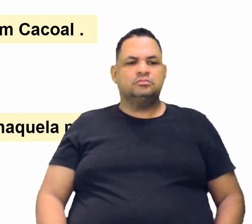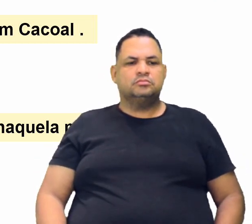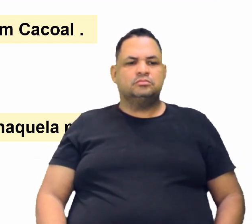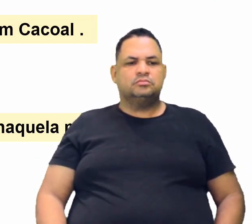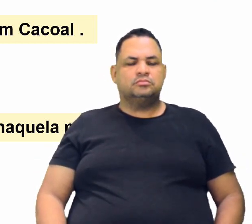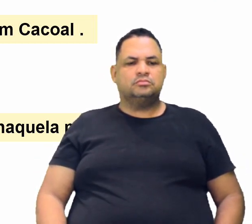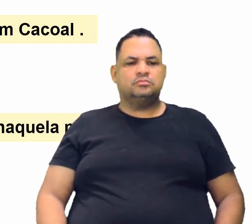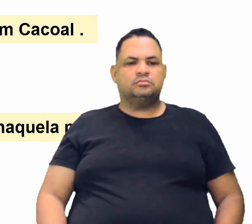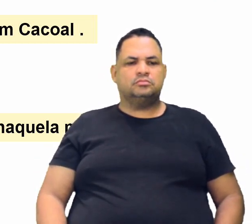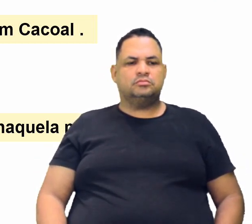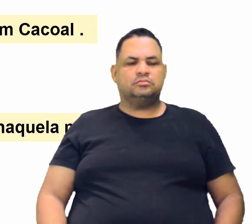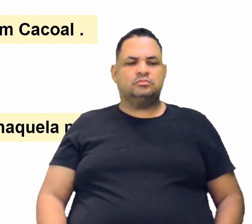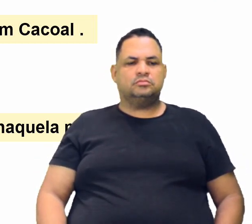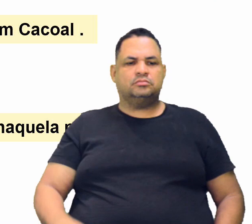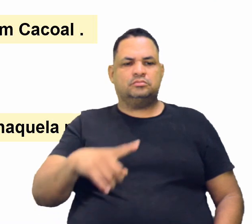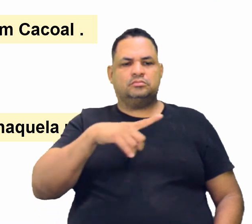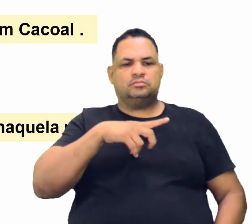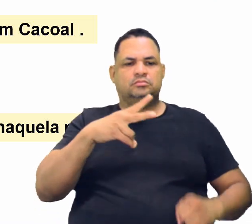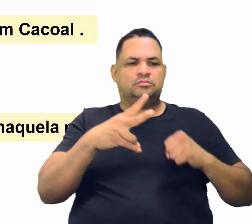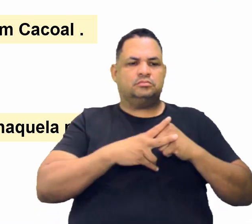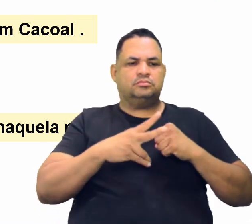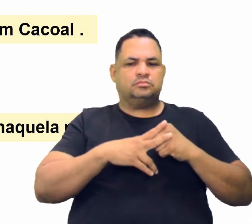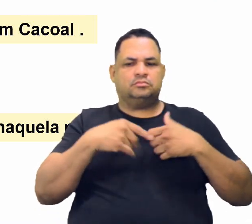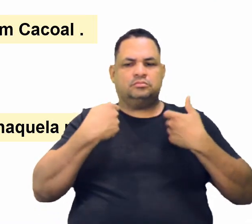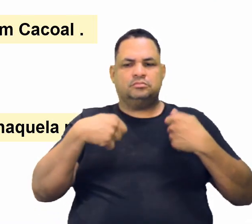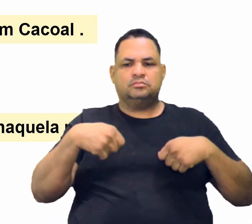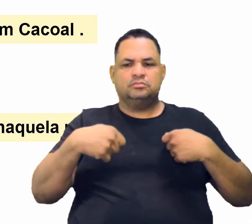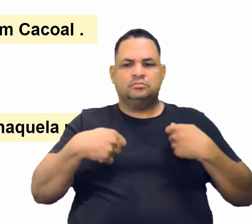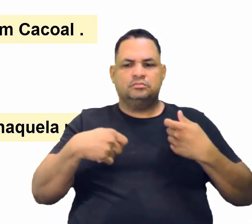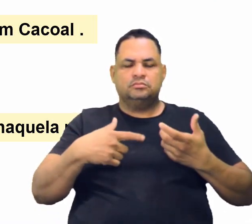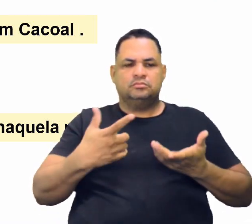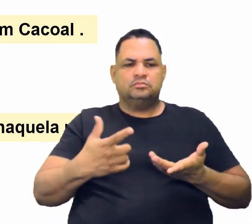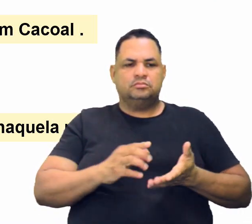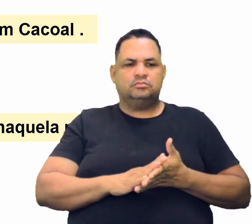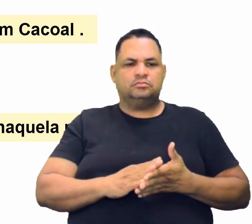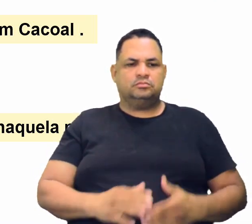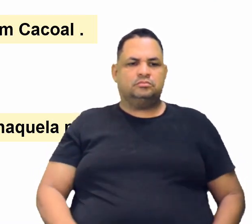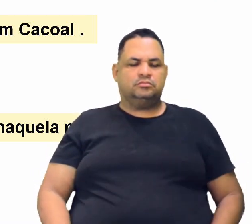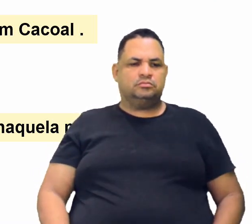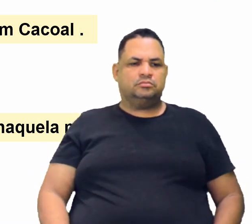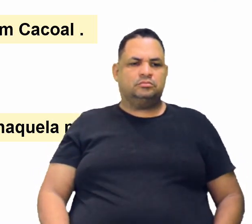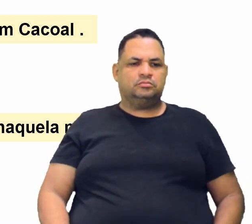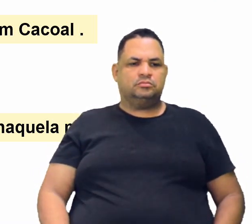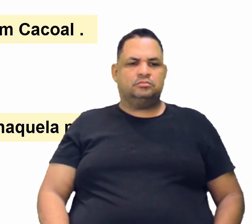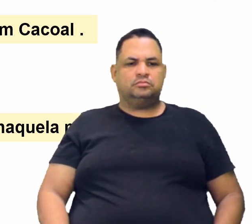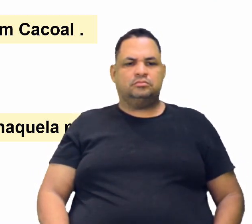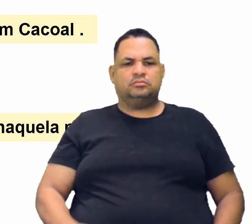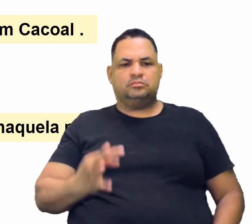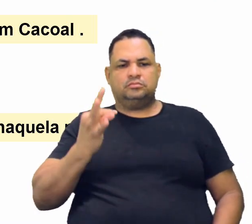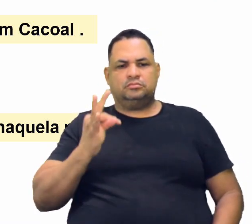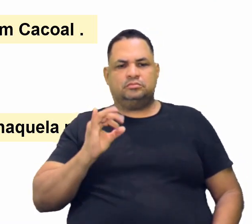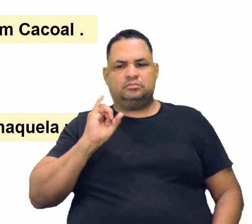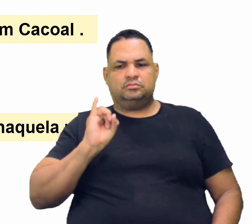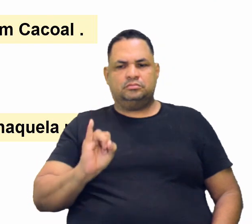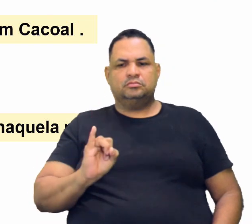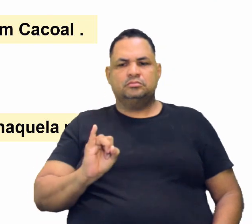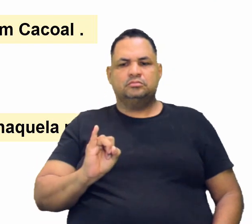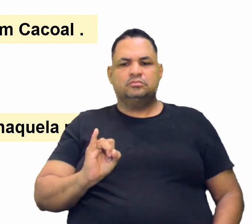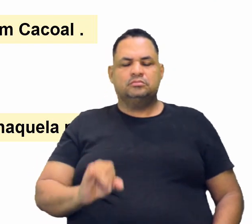tá certo? Aí eu tenho o verbo precisar, que é um verbo transitivo indireto.